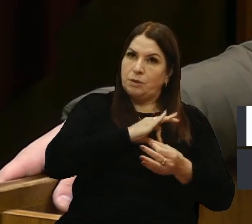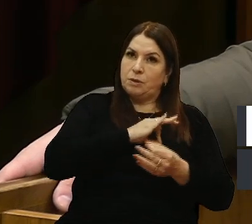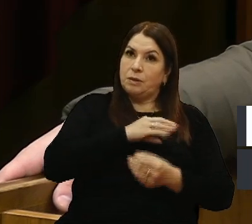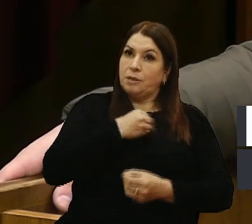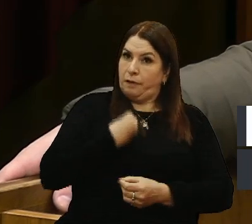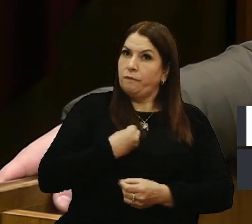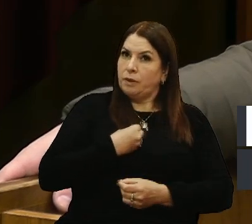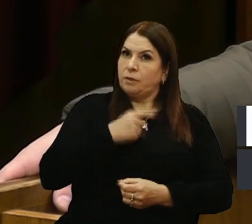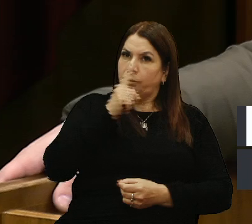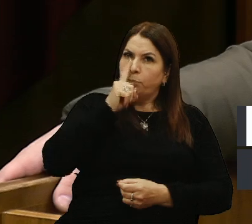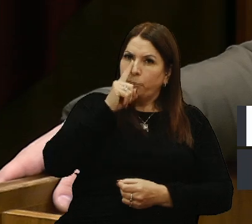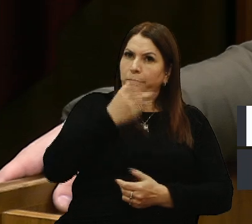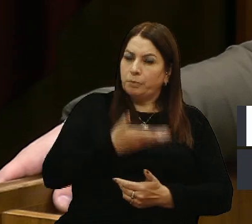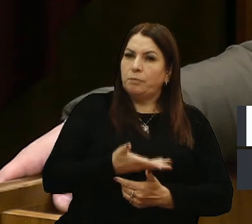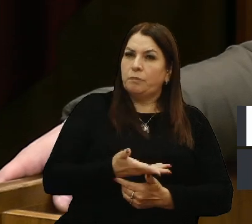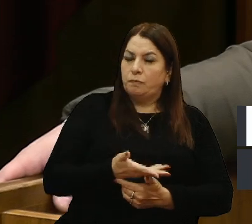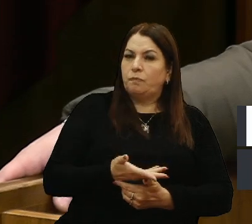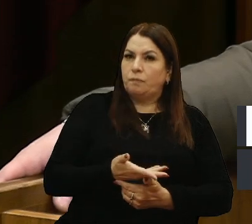em risco